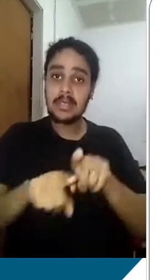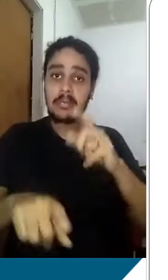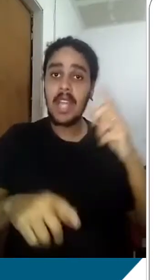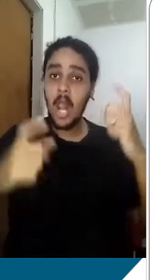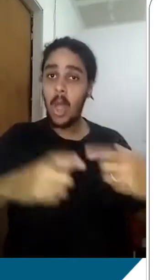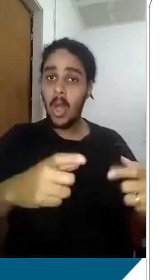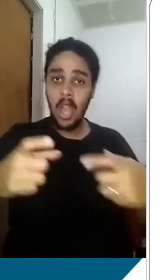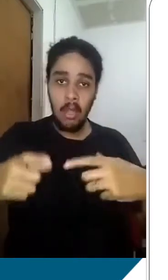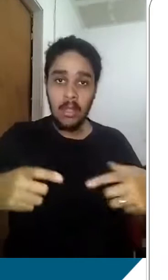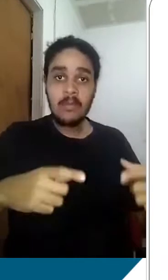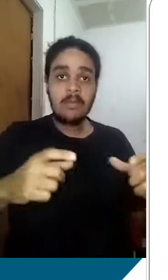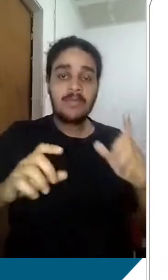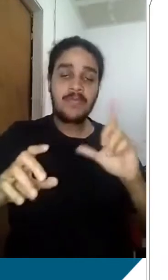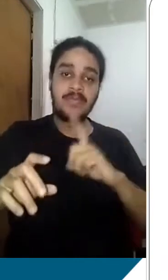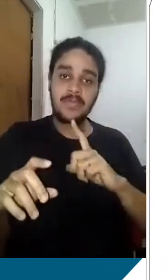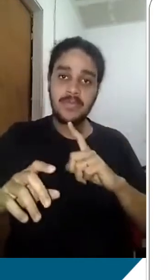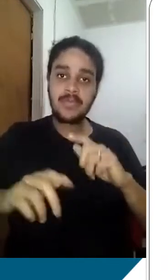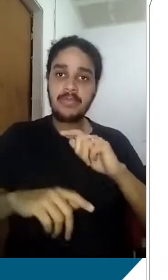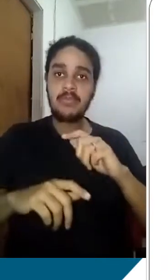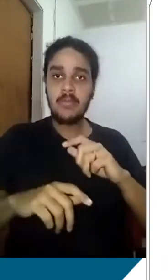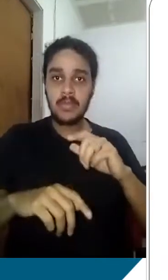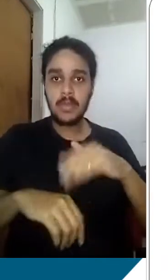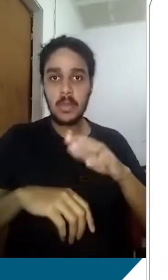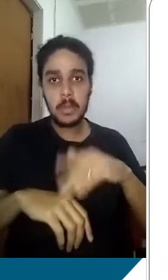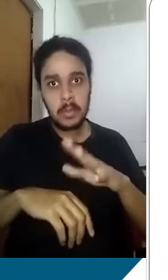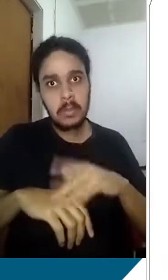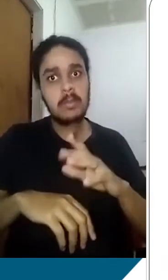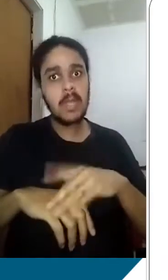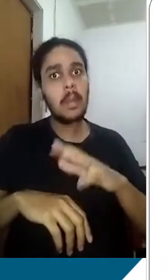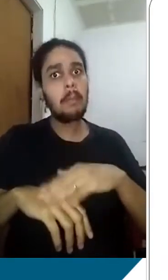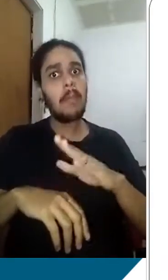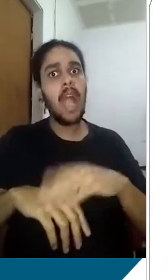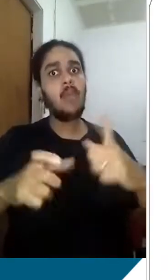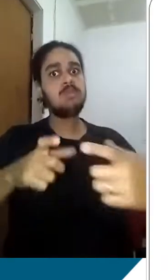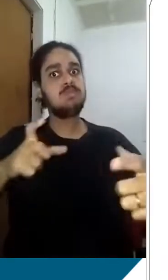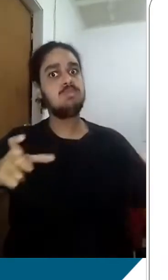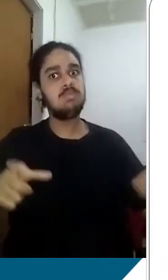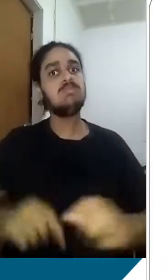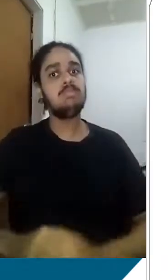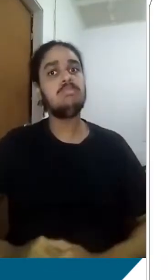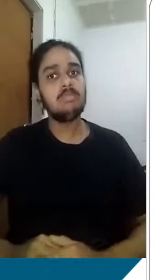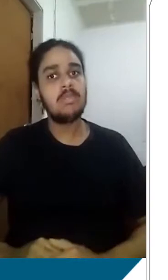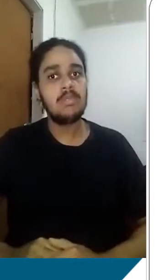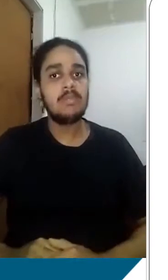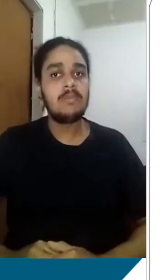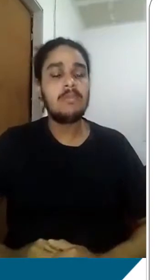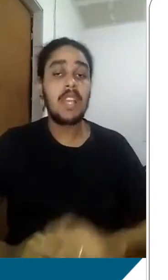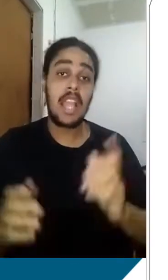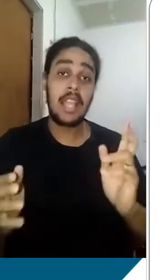lugares onde é praticada essa agricultura de jardinagem, mas com uma produtividade tão grande que ela